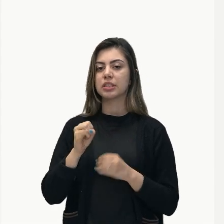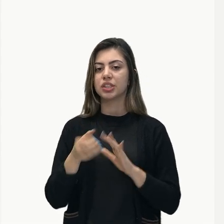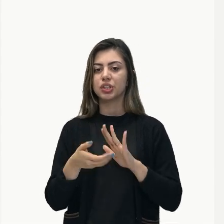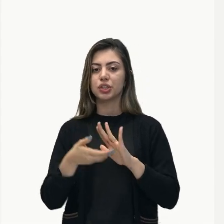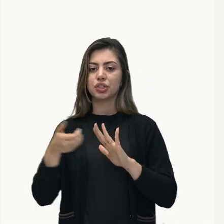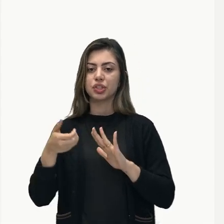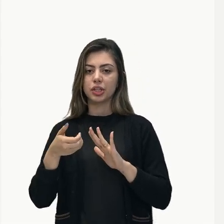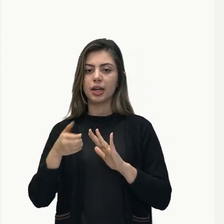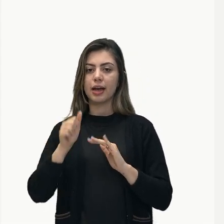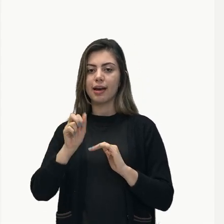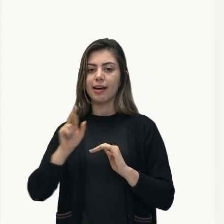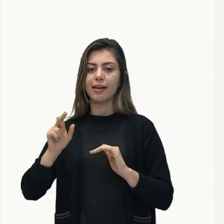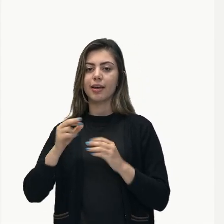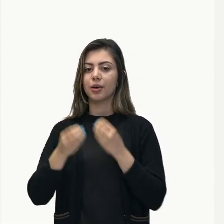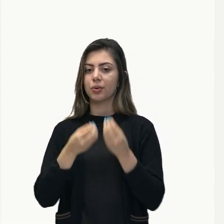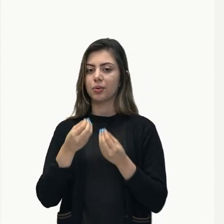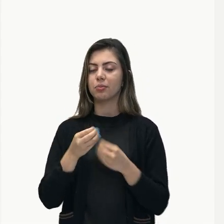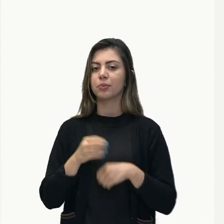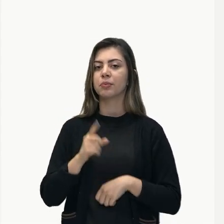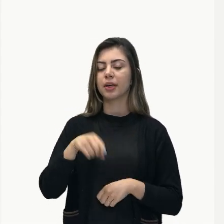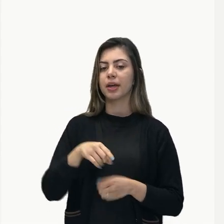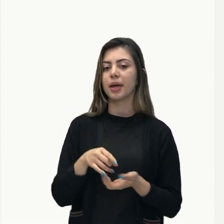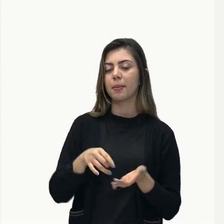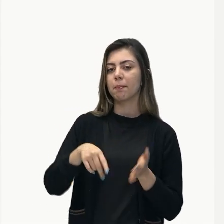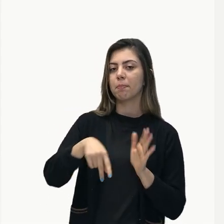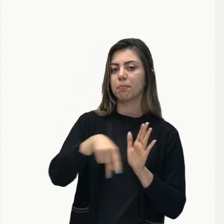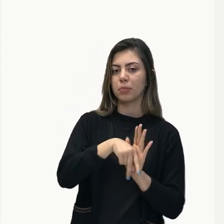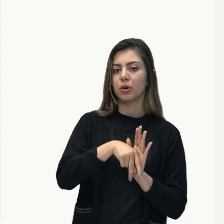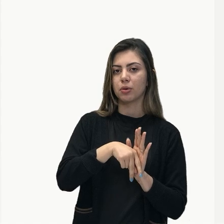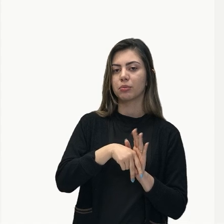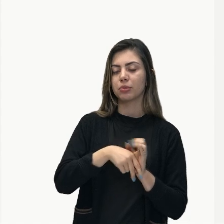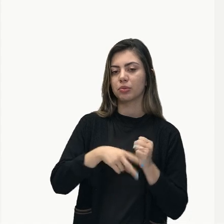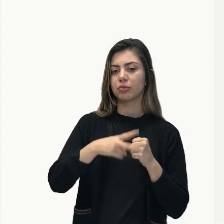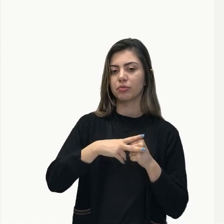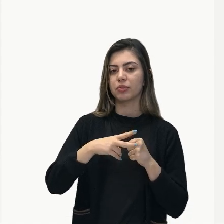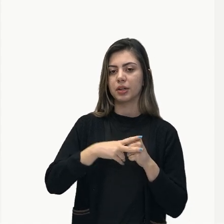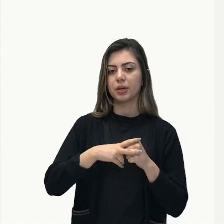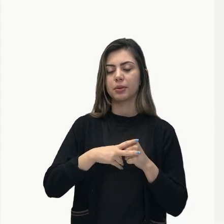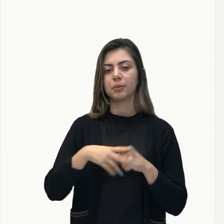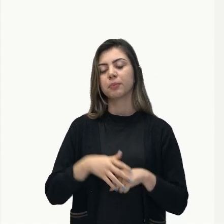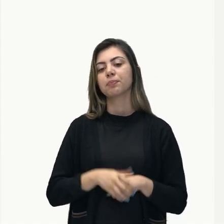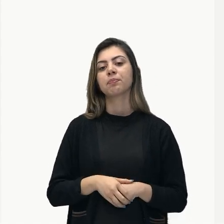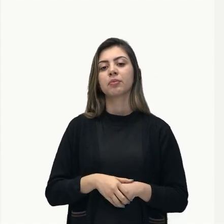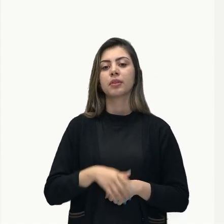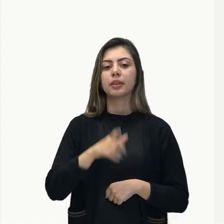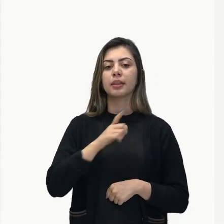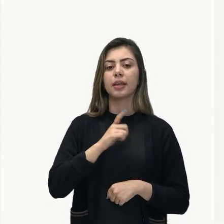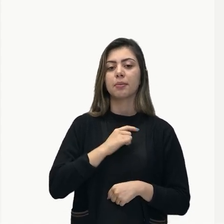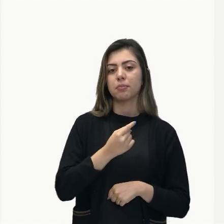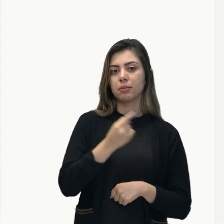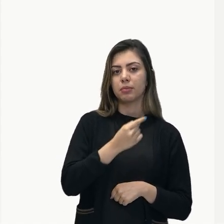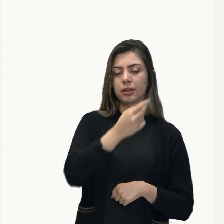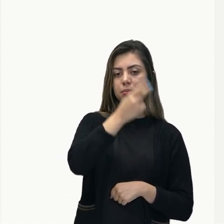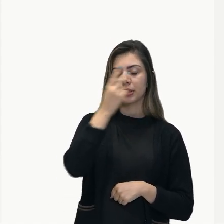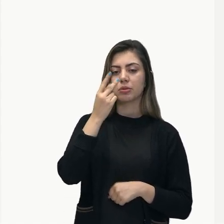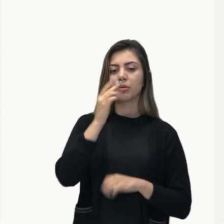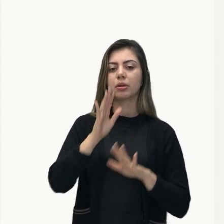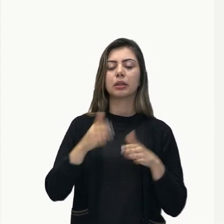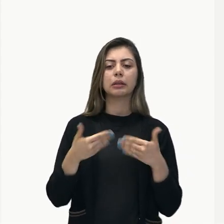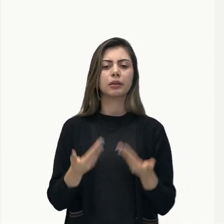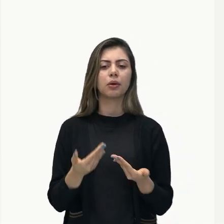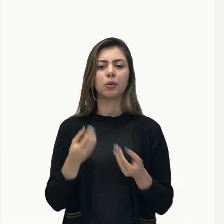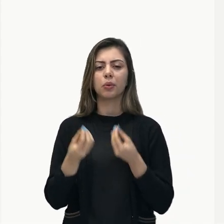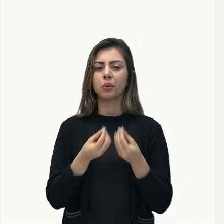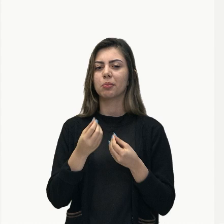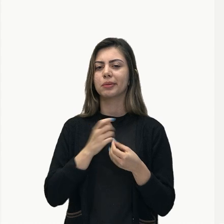Até o J. Pronto, aqui é a raiz. E aí o que nós vamos acrescentar agora? As desinências. Para a primeira